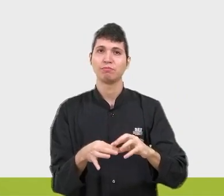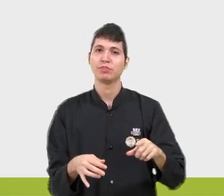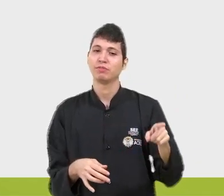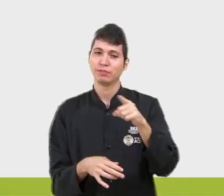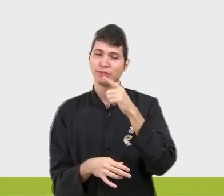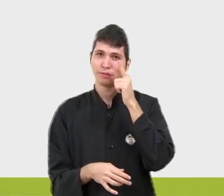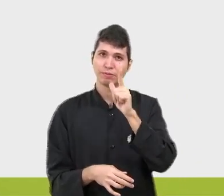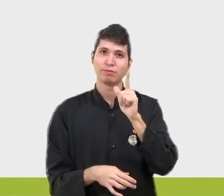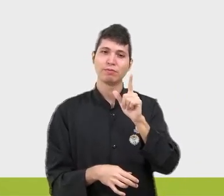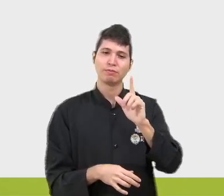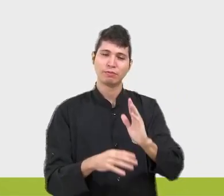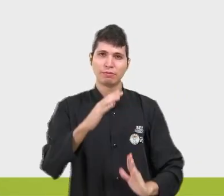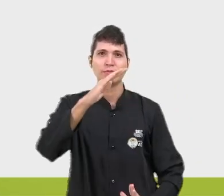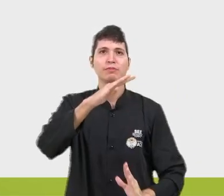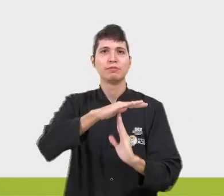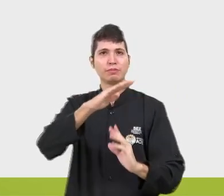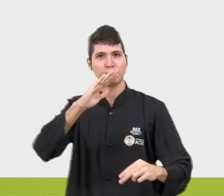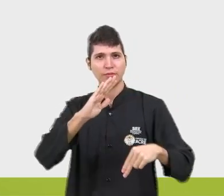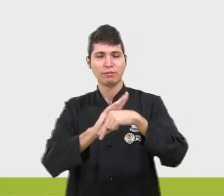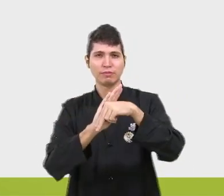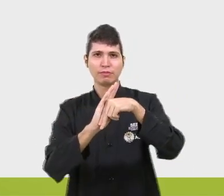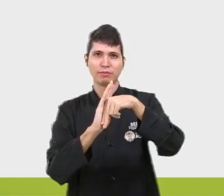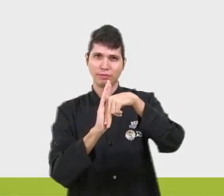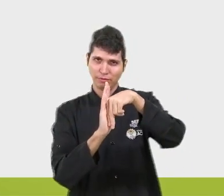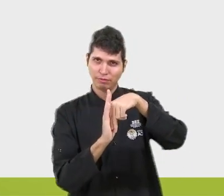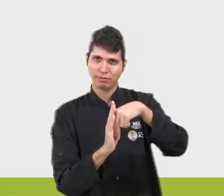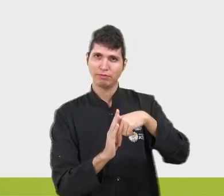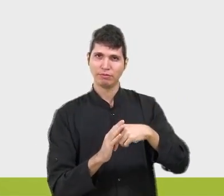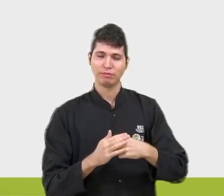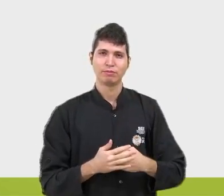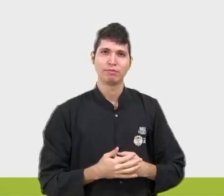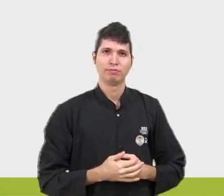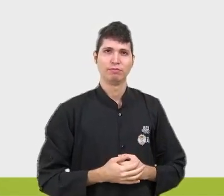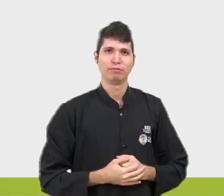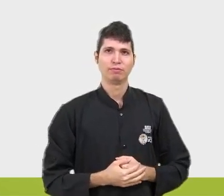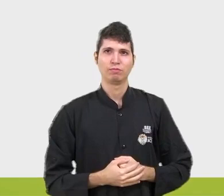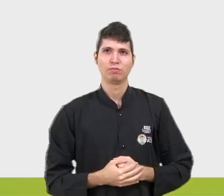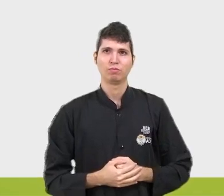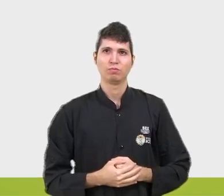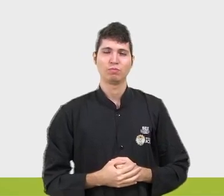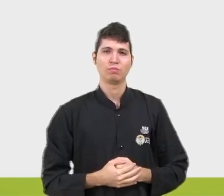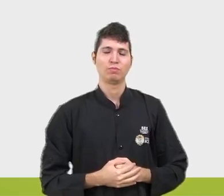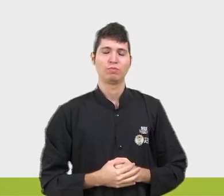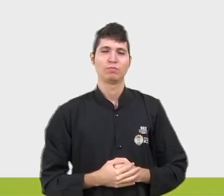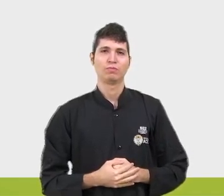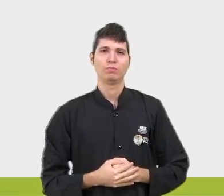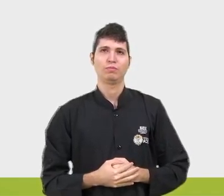segurança. Como gabaritar a competência de número 4?